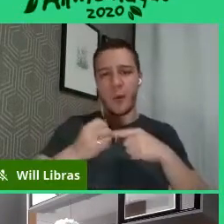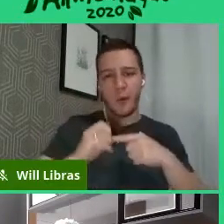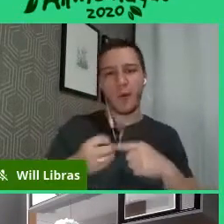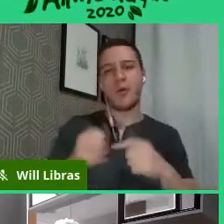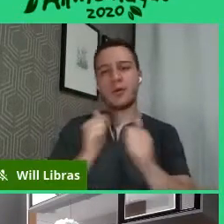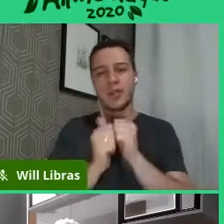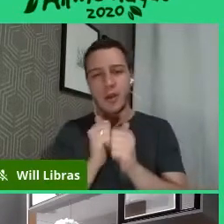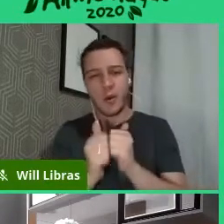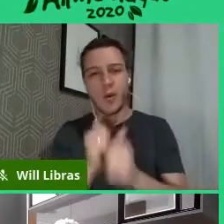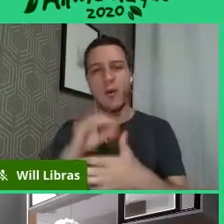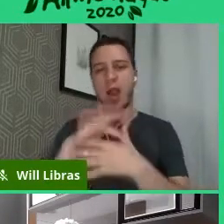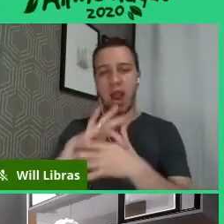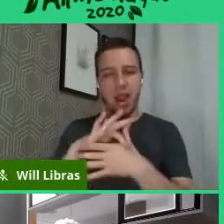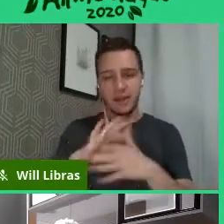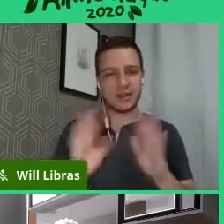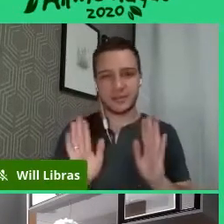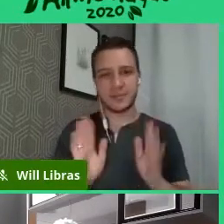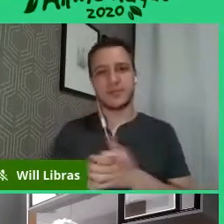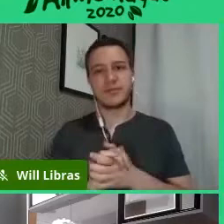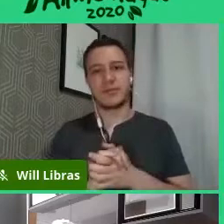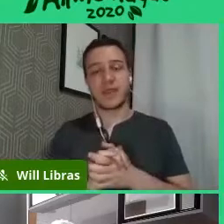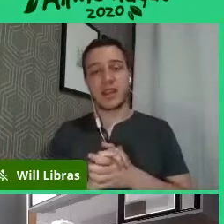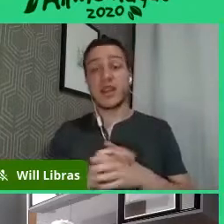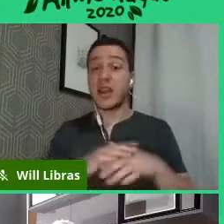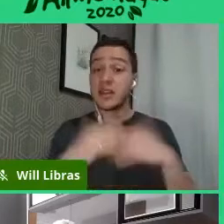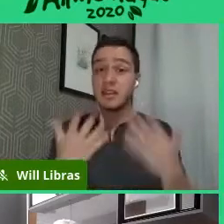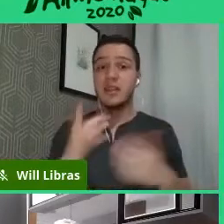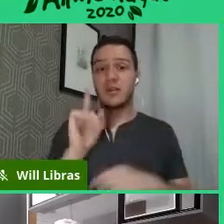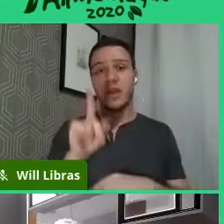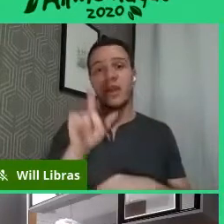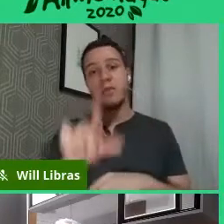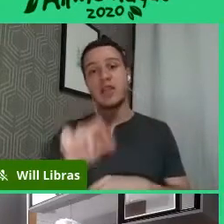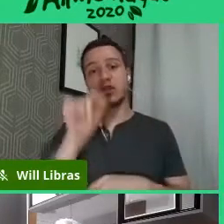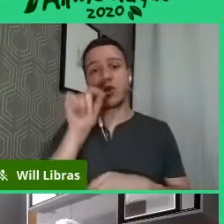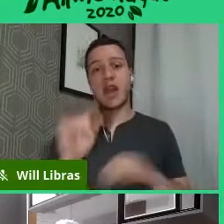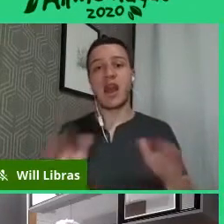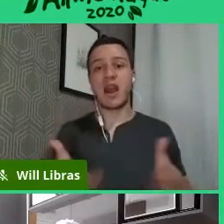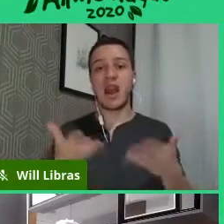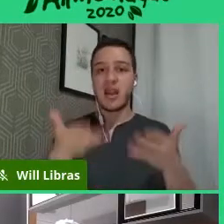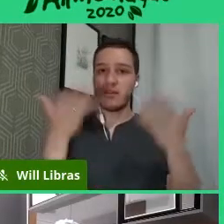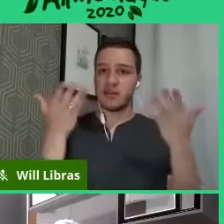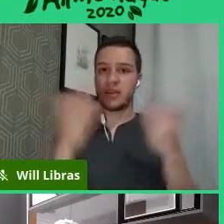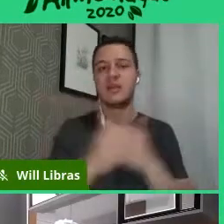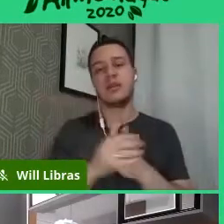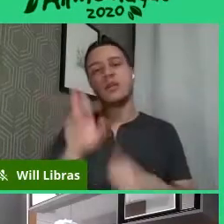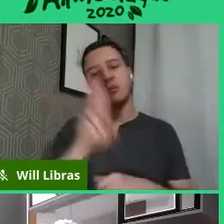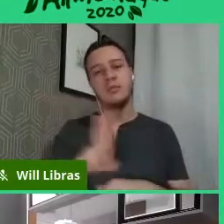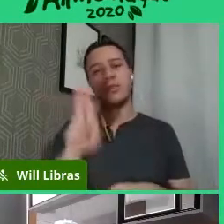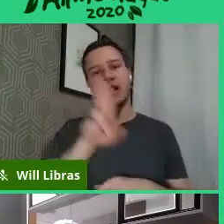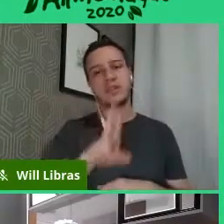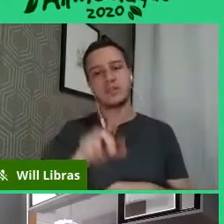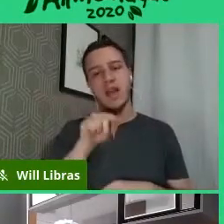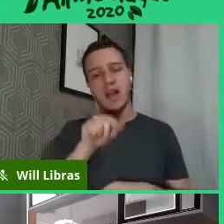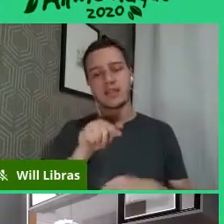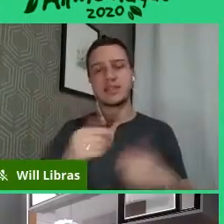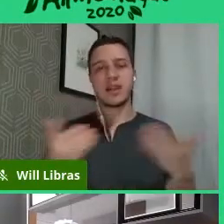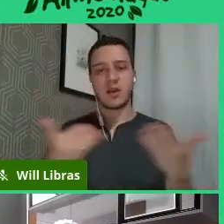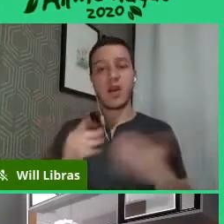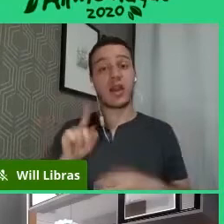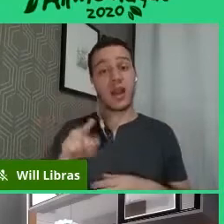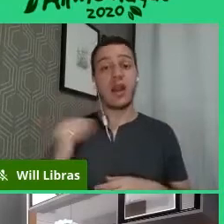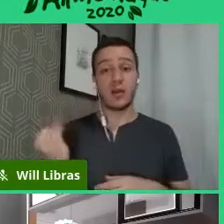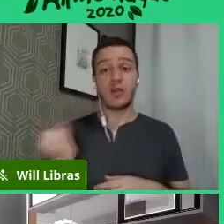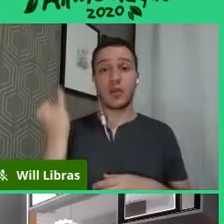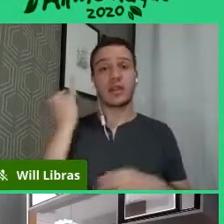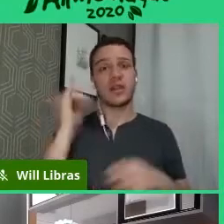se remete ao arroz, feijão, a carne. Então, é uma opção mais leve para a gente utilizar aí nessa